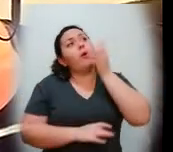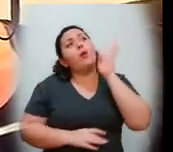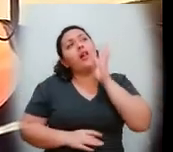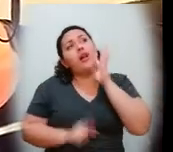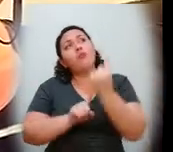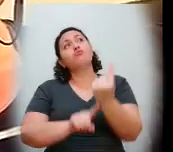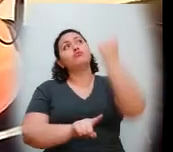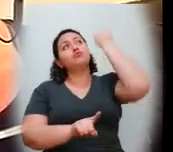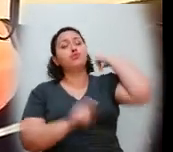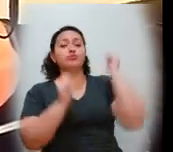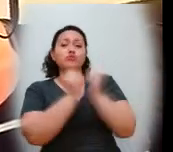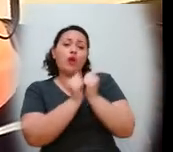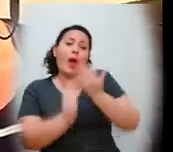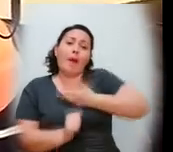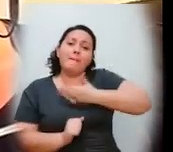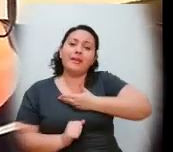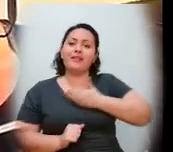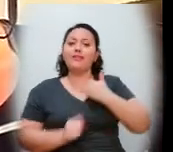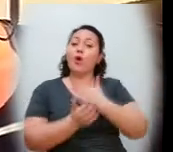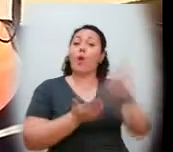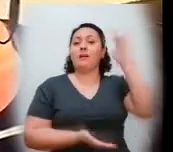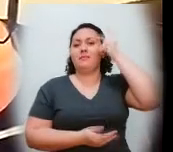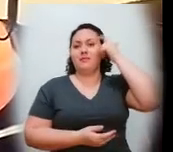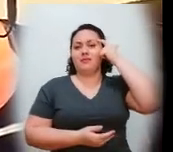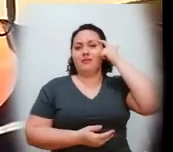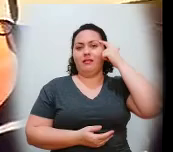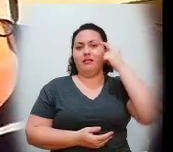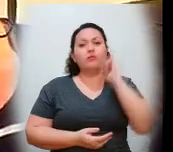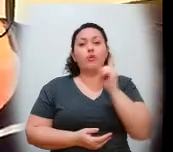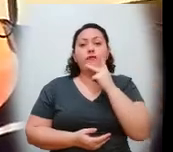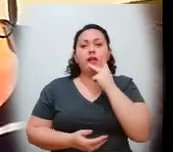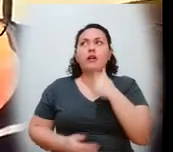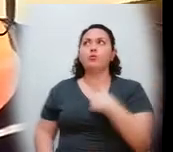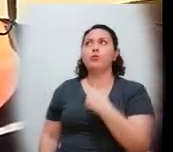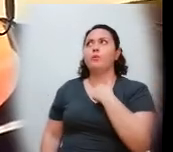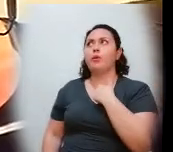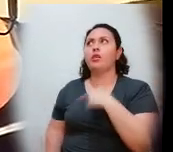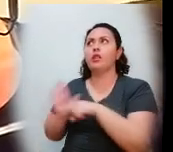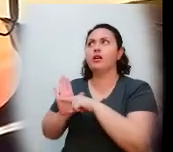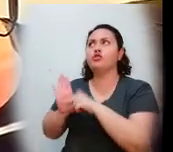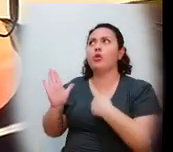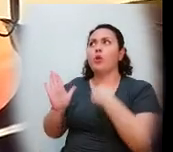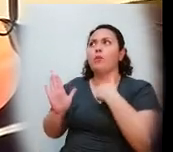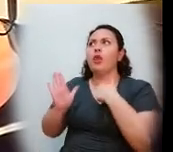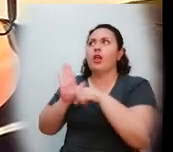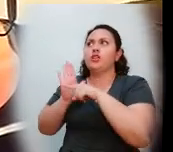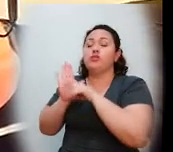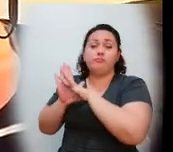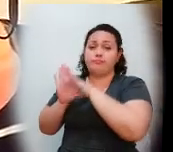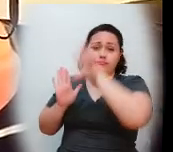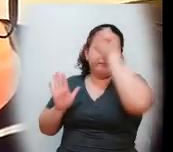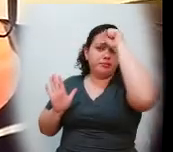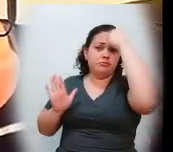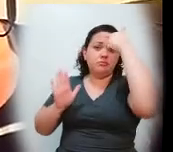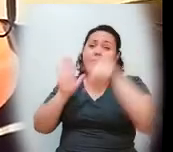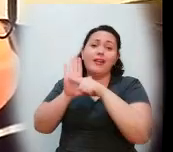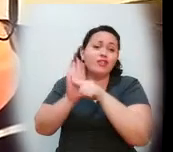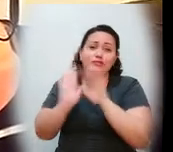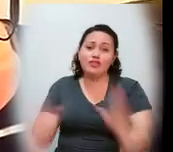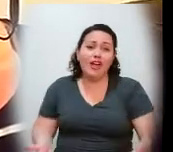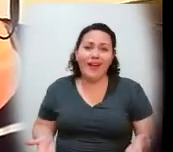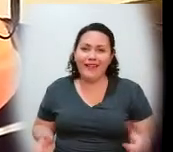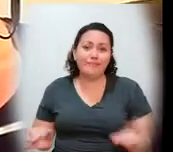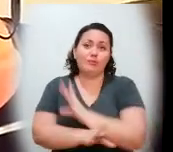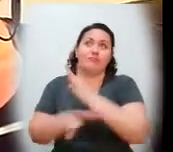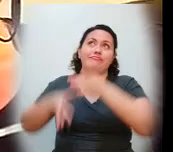tive bom na minha vida, me remeter àquele lugar, né? Para que eu tenha aquela experiência boa de novo, a